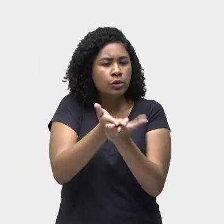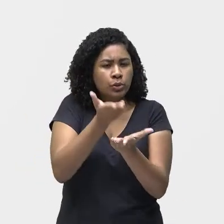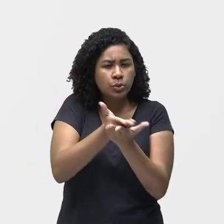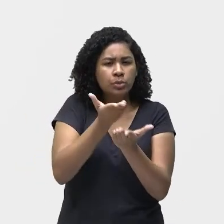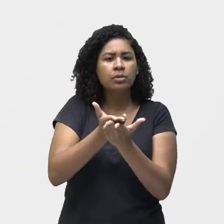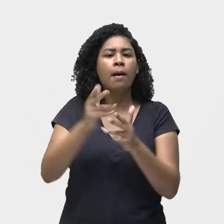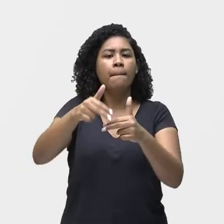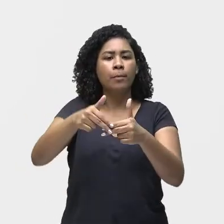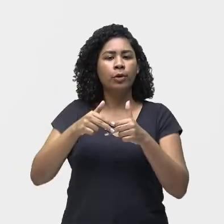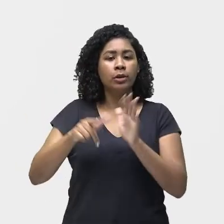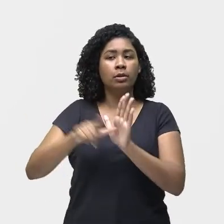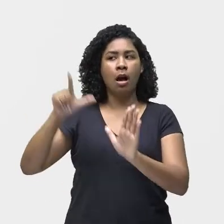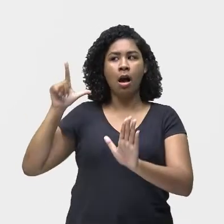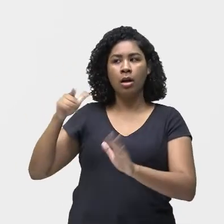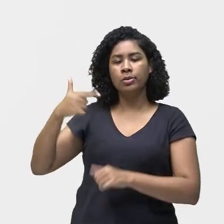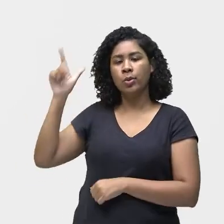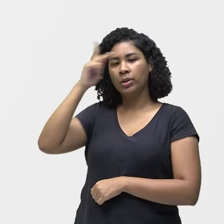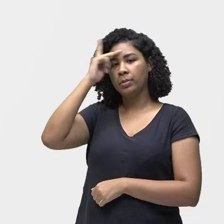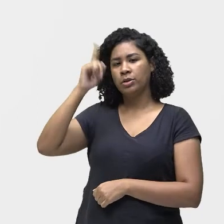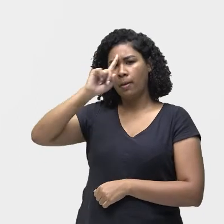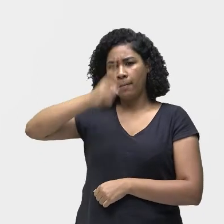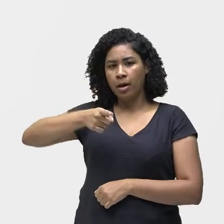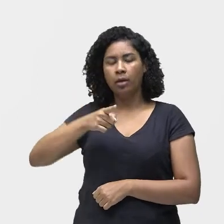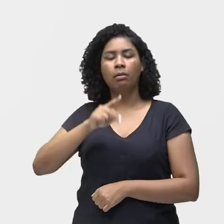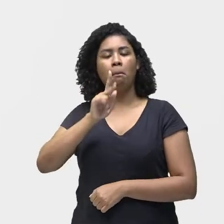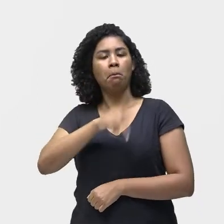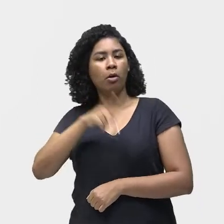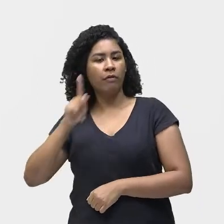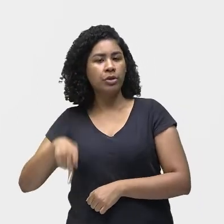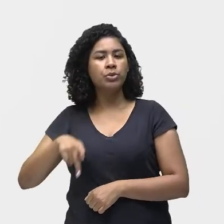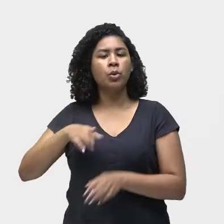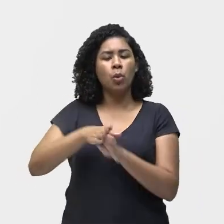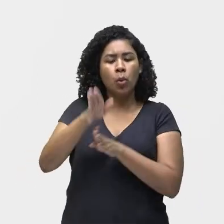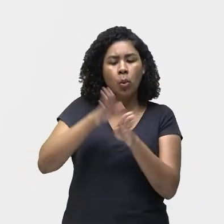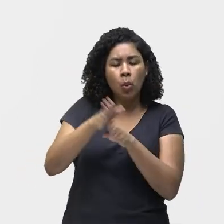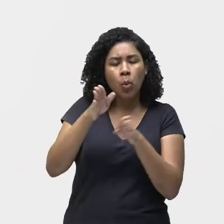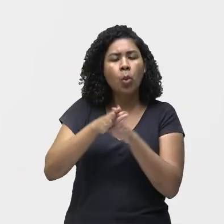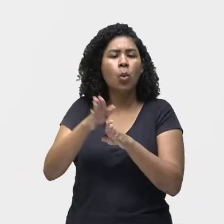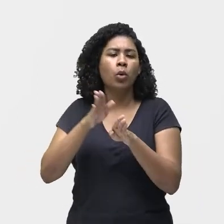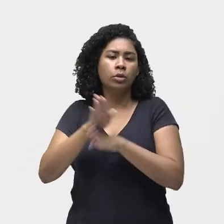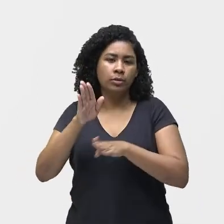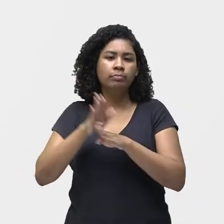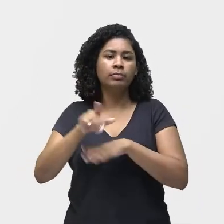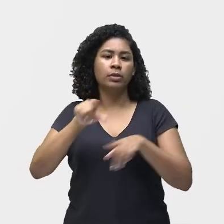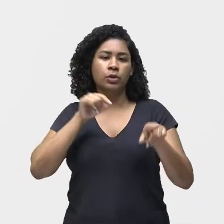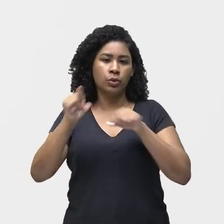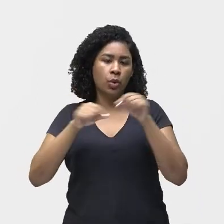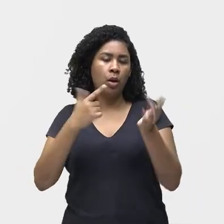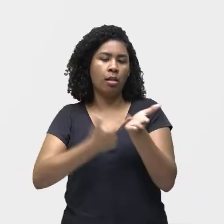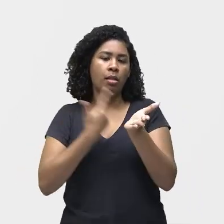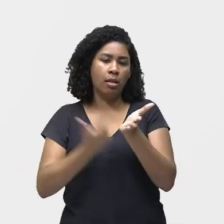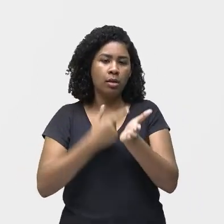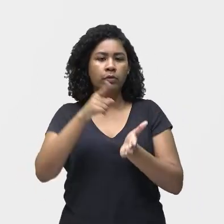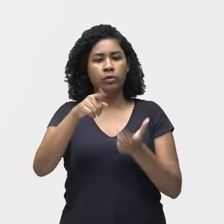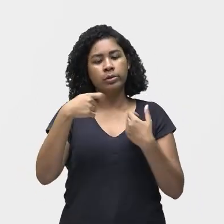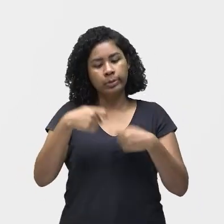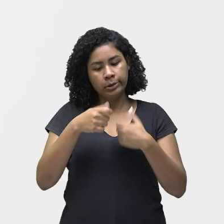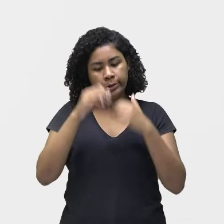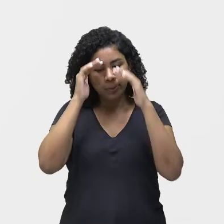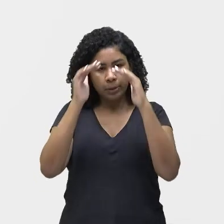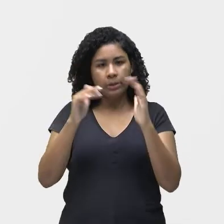aí pré-estabelecida, geralmente é o professor que orienta, o professor que vai dizer o que você vai